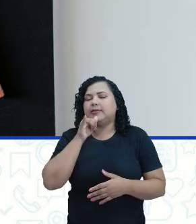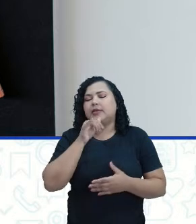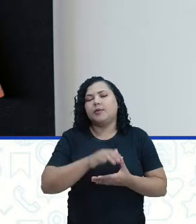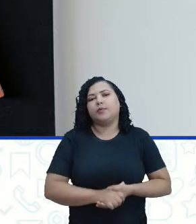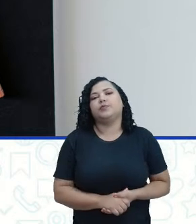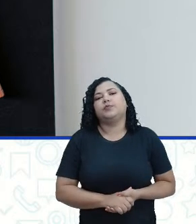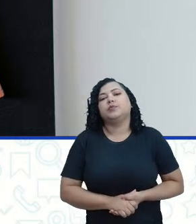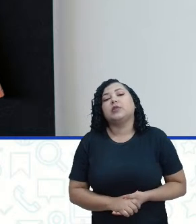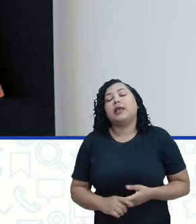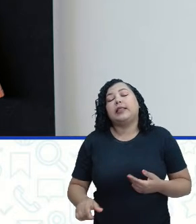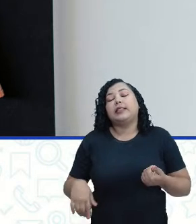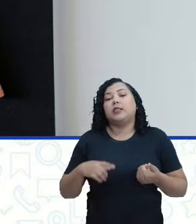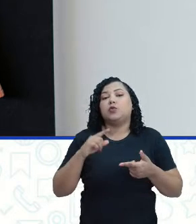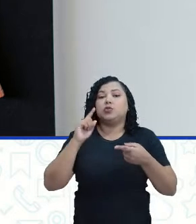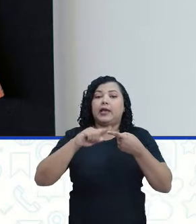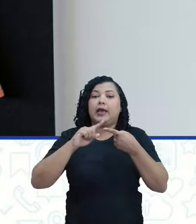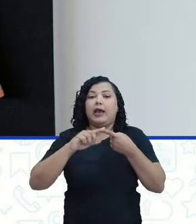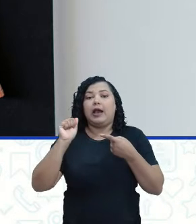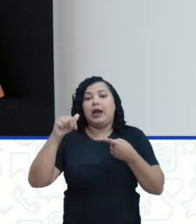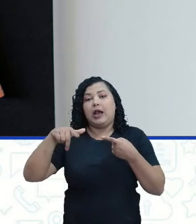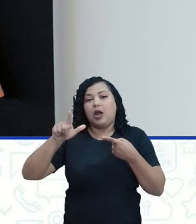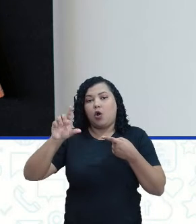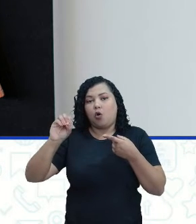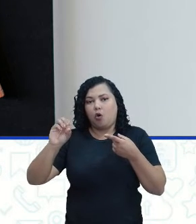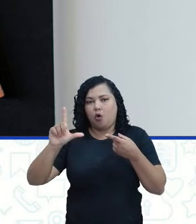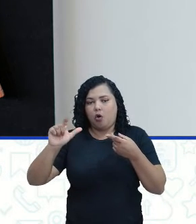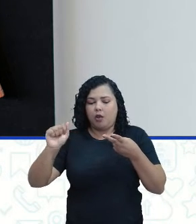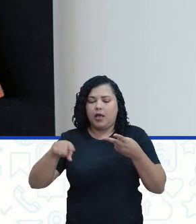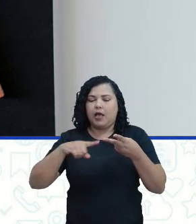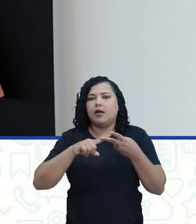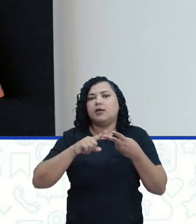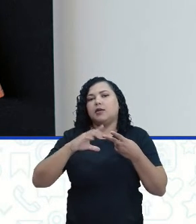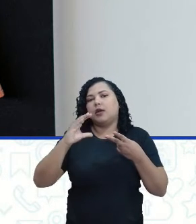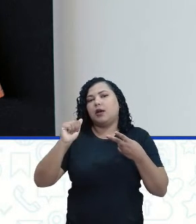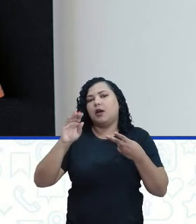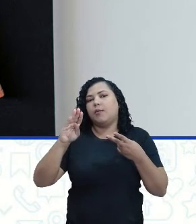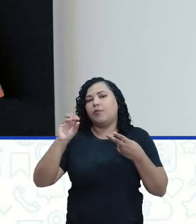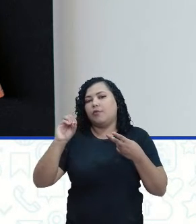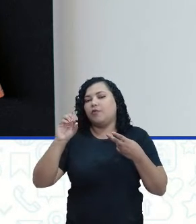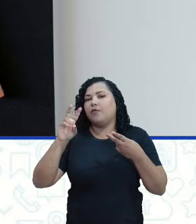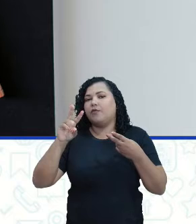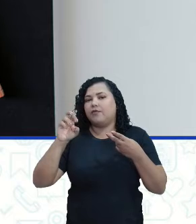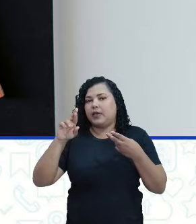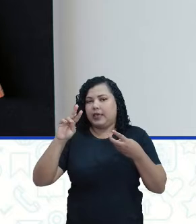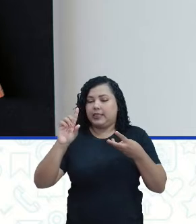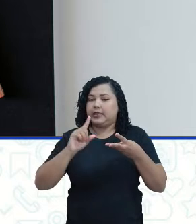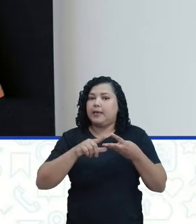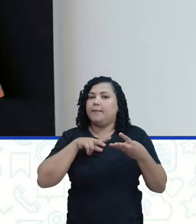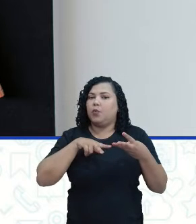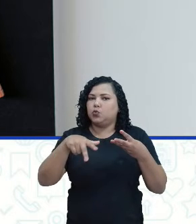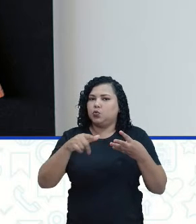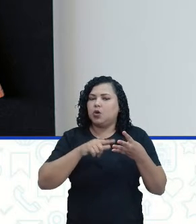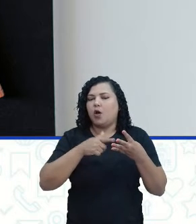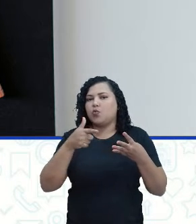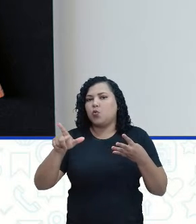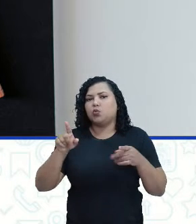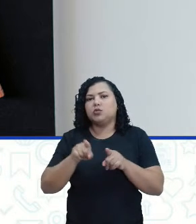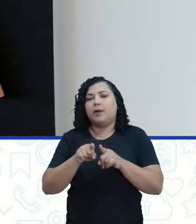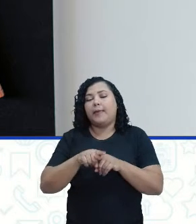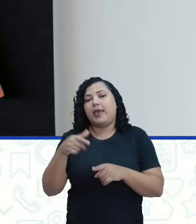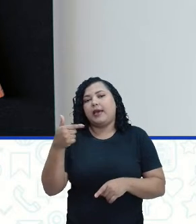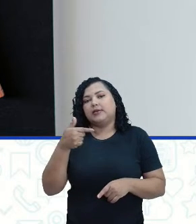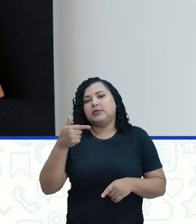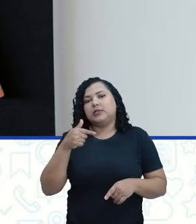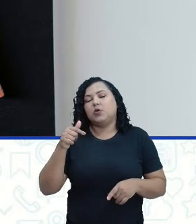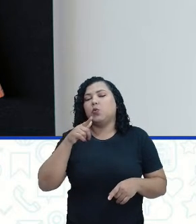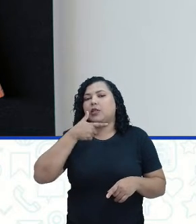Cabo Verde, Guiné-Bissau, Moçambique, São Tomé e Príncipe e, claro, Portugal. e é hoje a segunda língua de alguns países da África, da América,